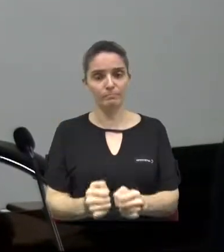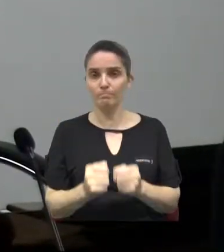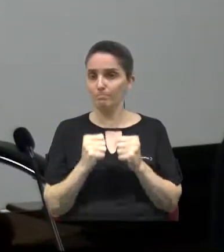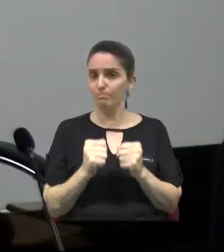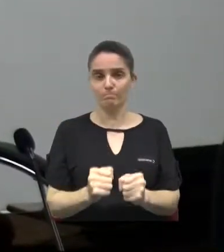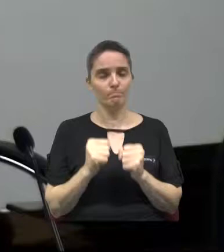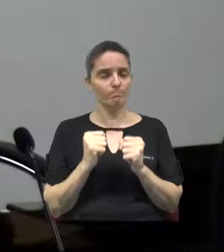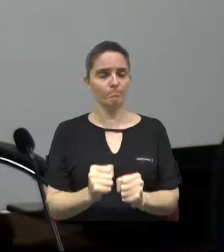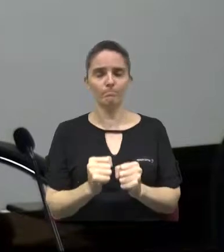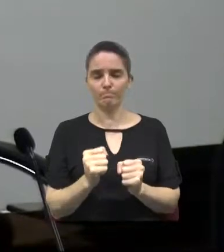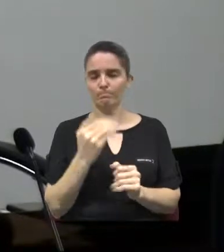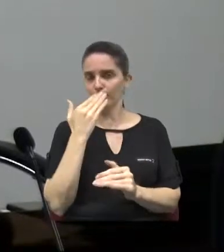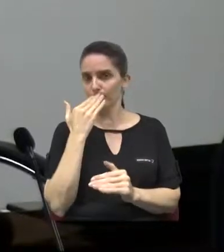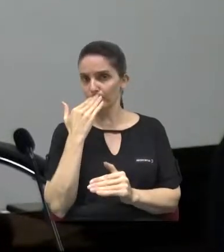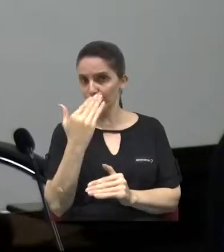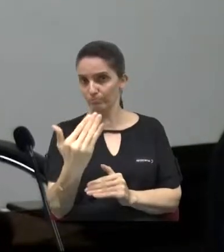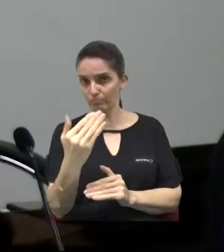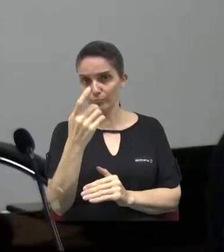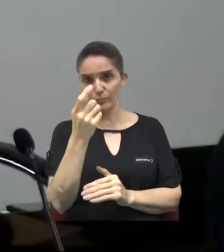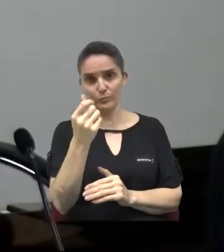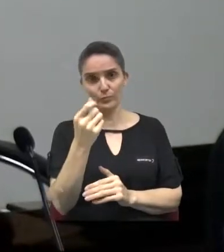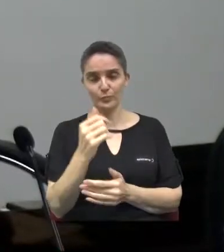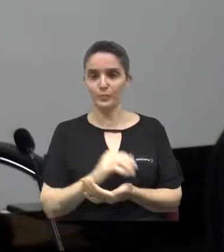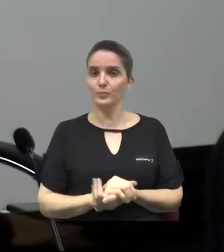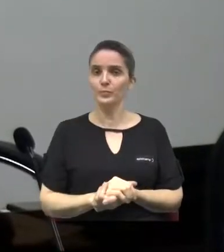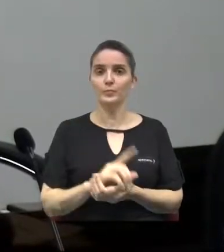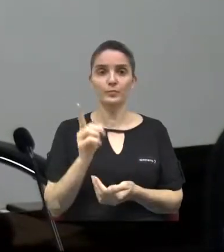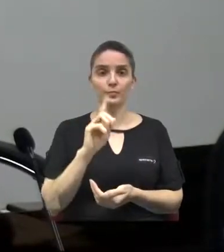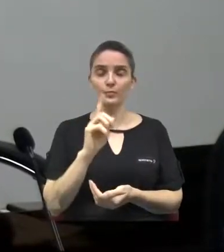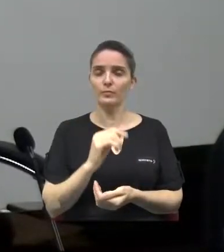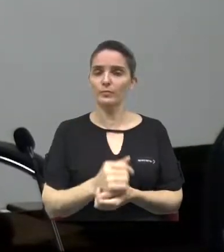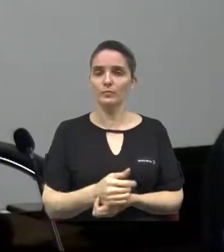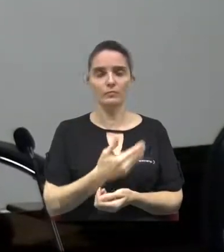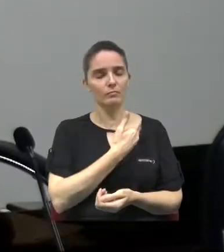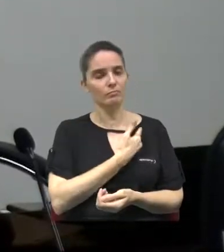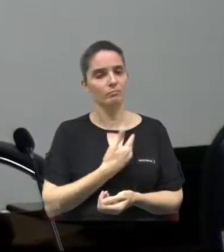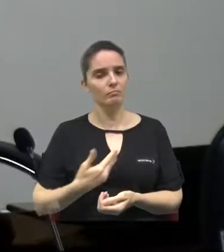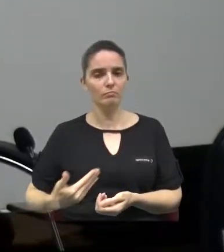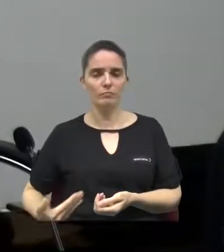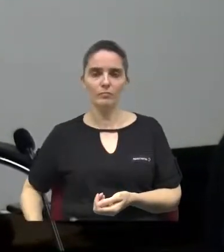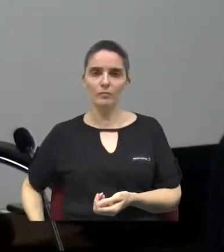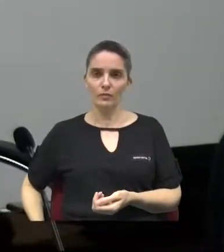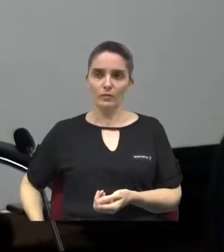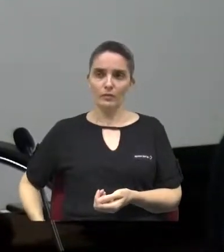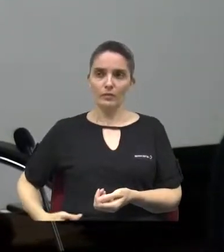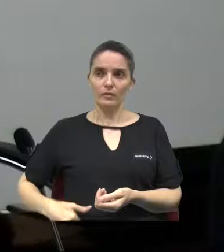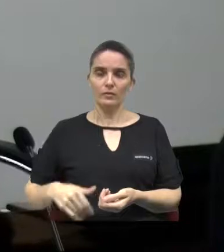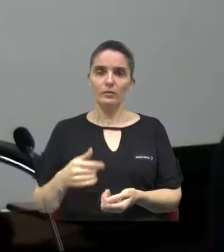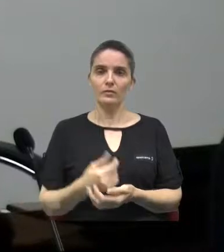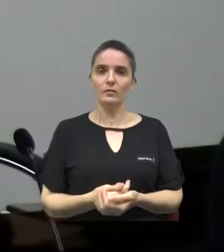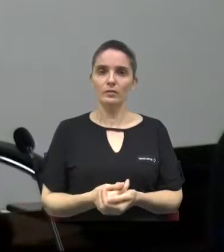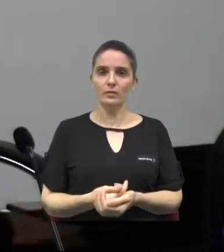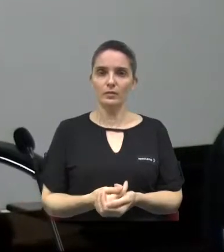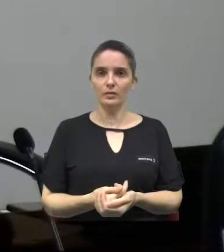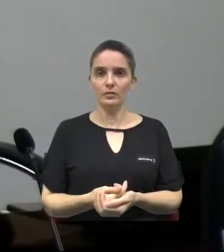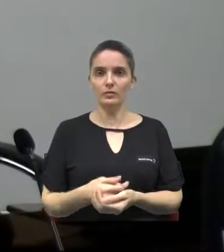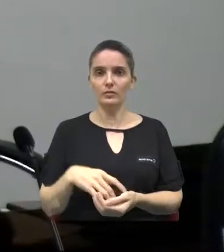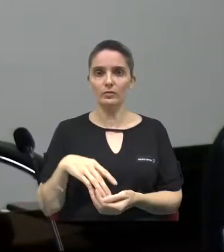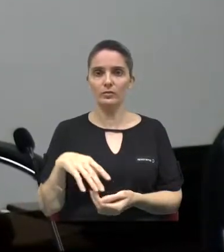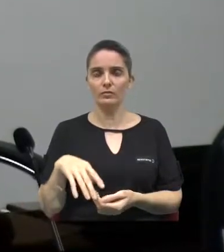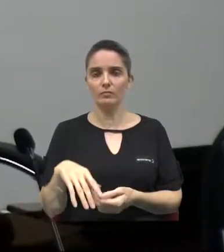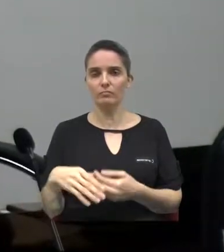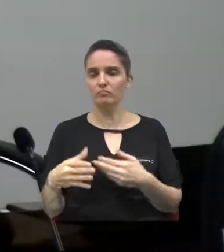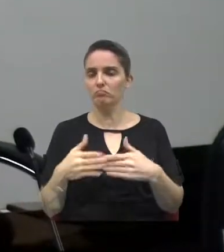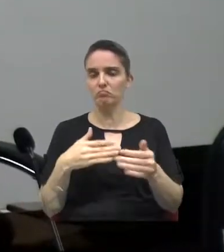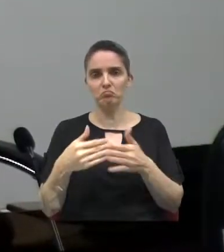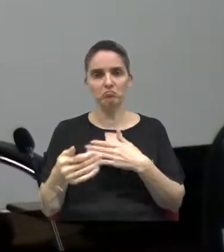nunca foi bom. Coisa boa no serviço público não é fazer dívida. Qualquer orientador,